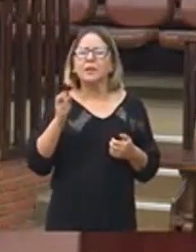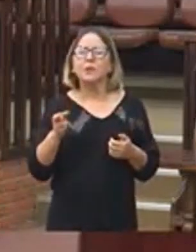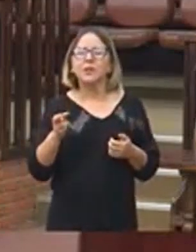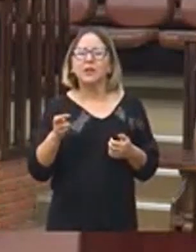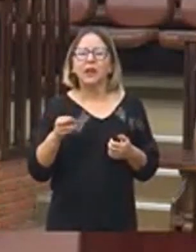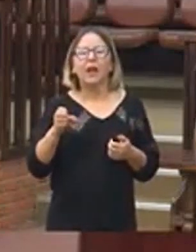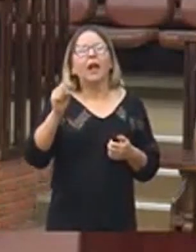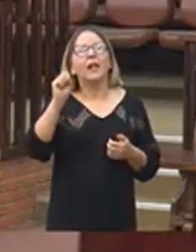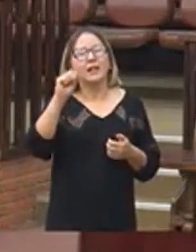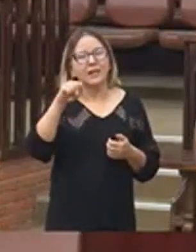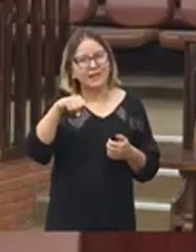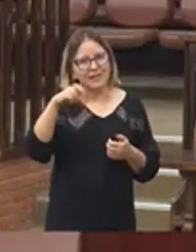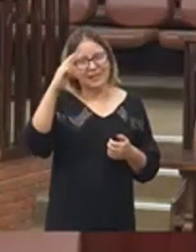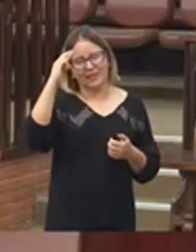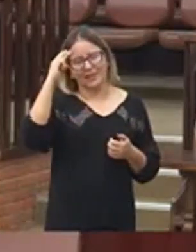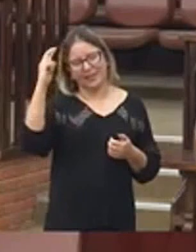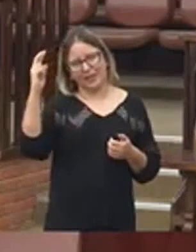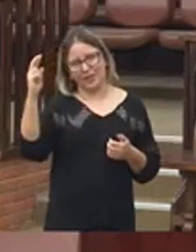Sim, Senhor,